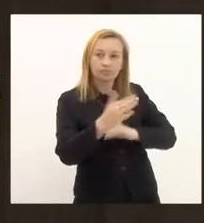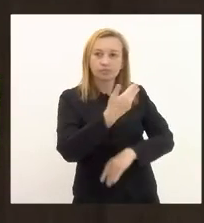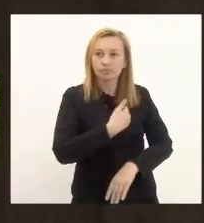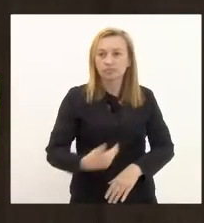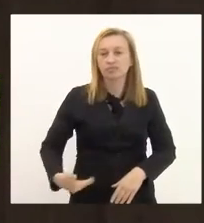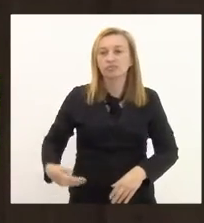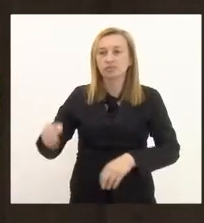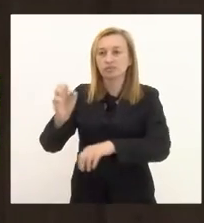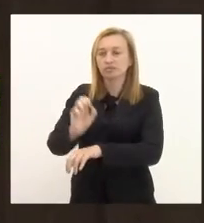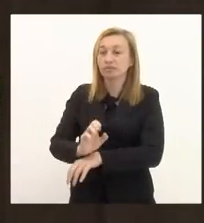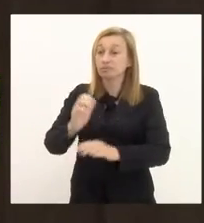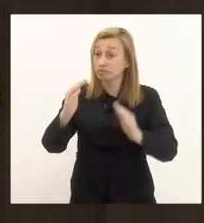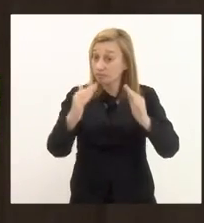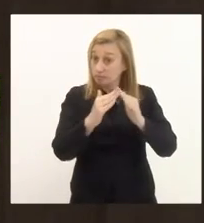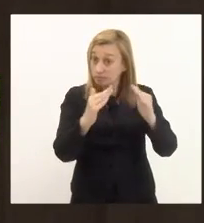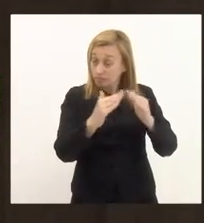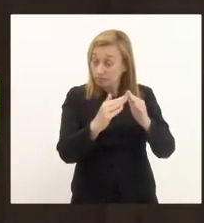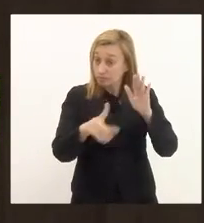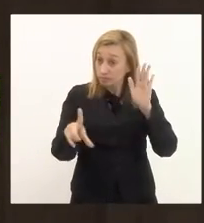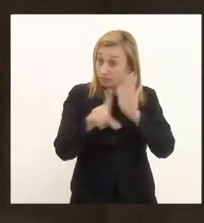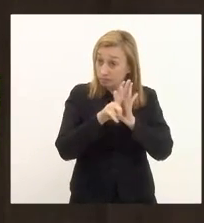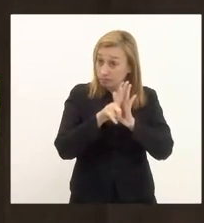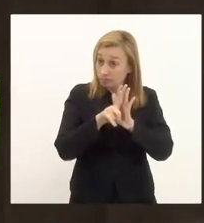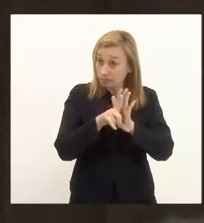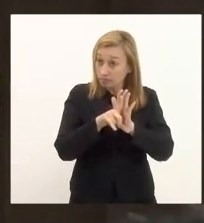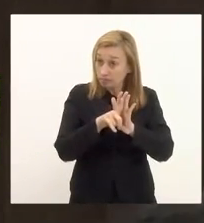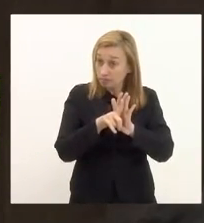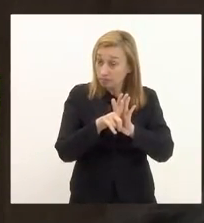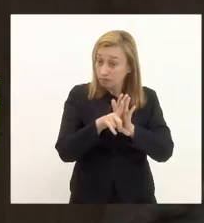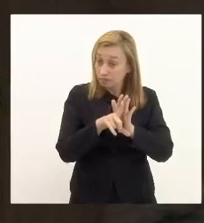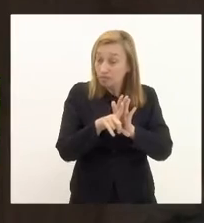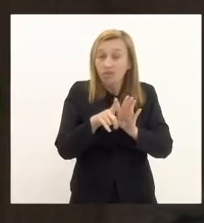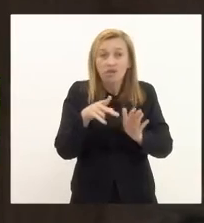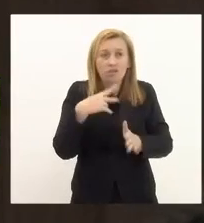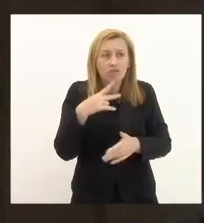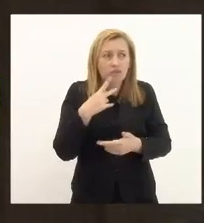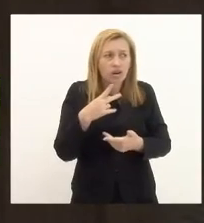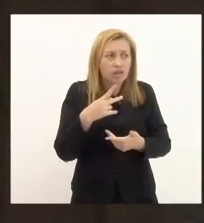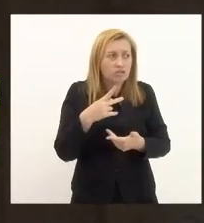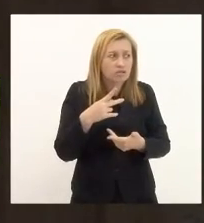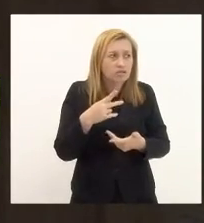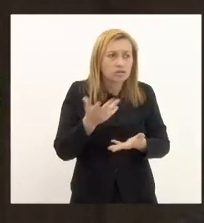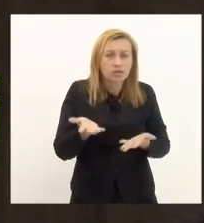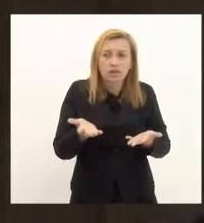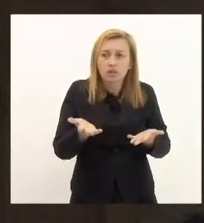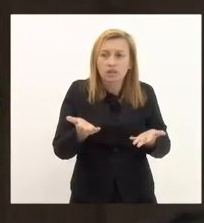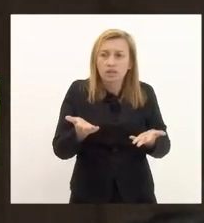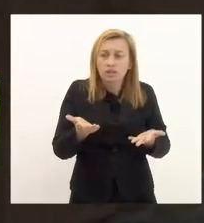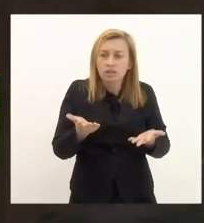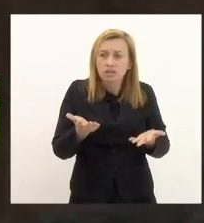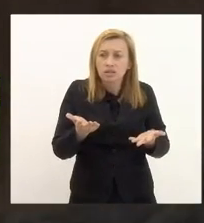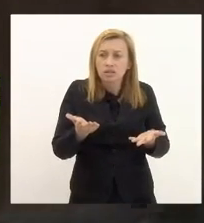para essa casa casa Legislativa dizendo que é imprescindível